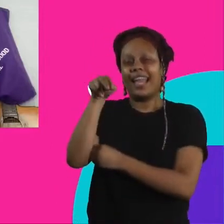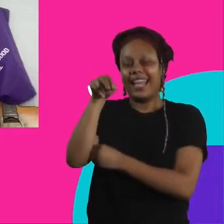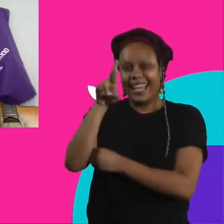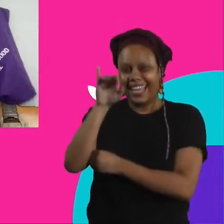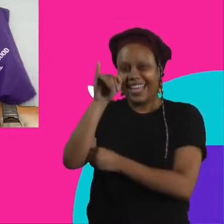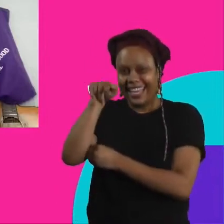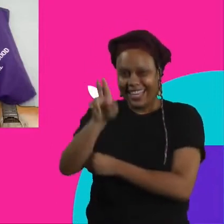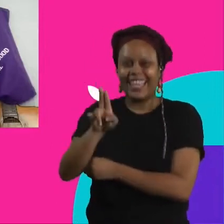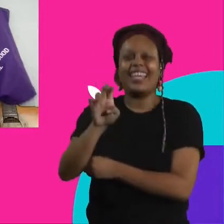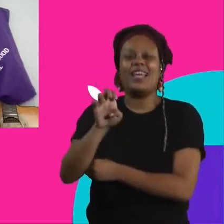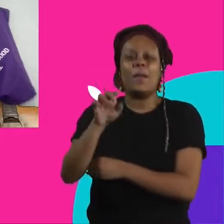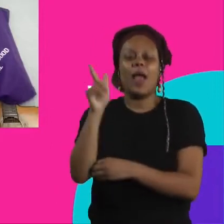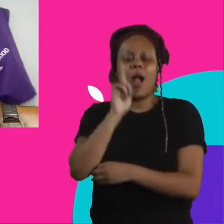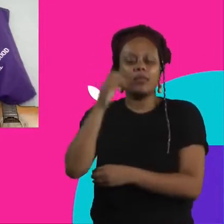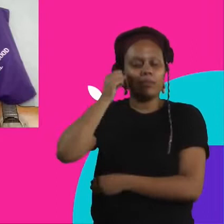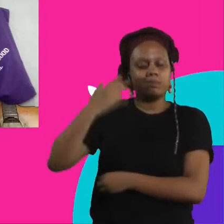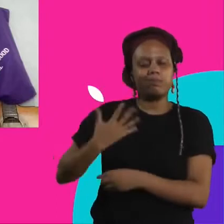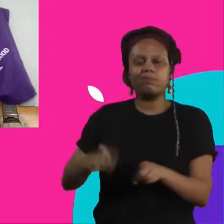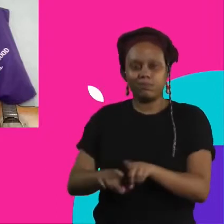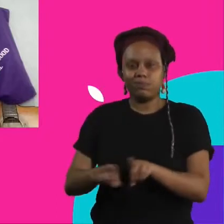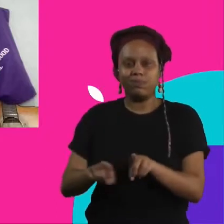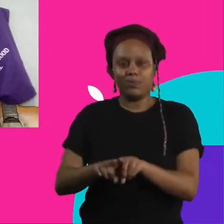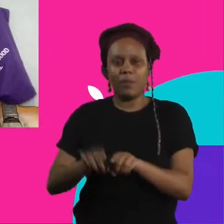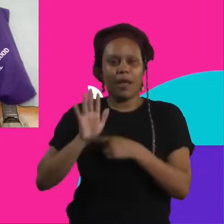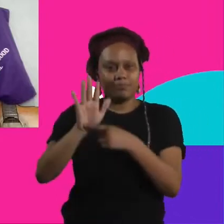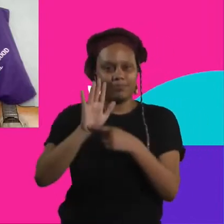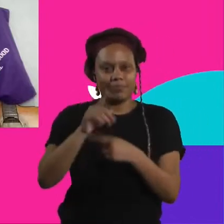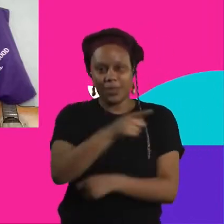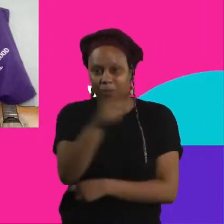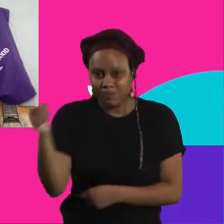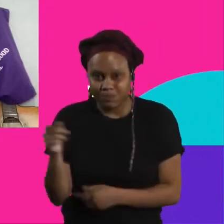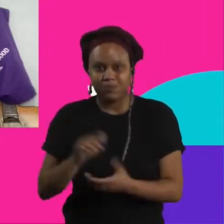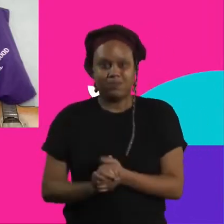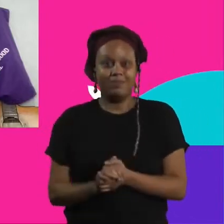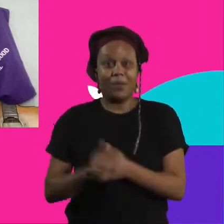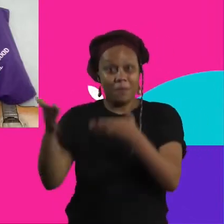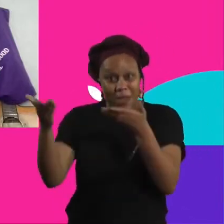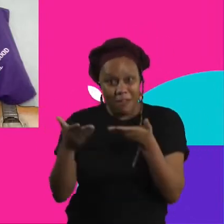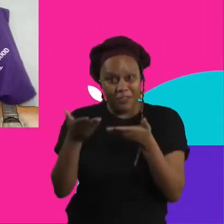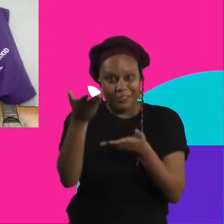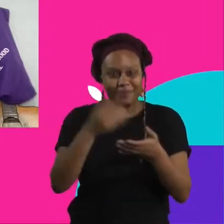que ele possa fazer a sua audiodescrição também e saudar aqui a nossa audiência. Bem-vindo, Henrique.